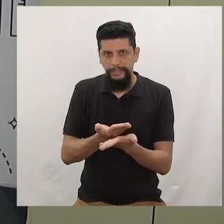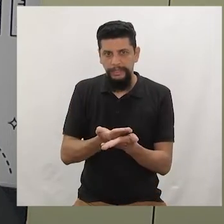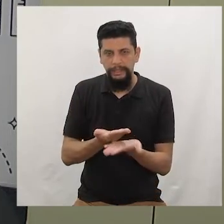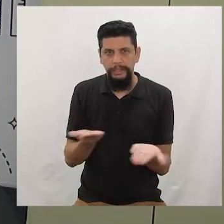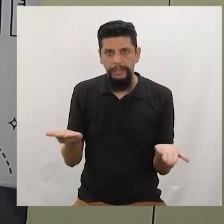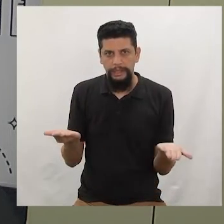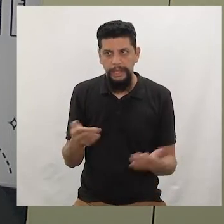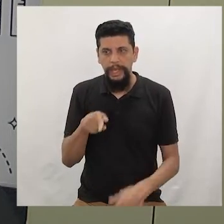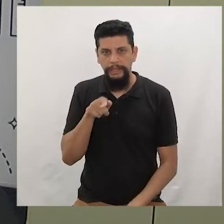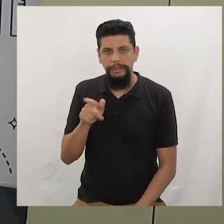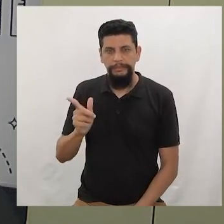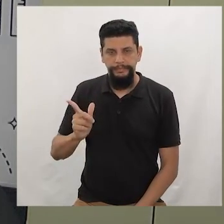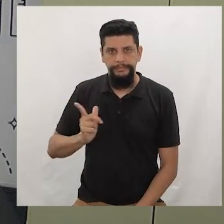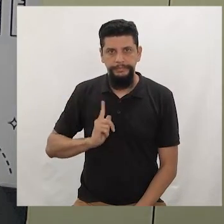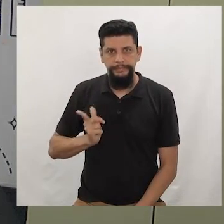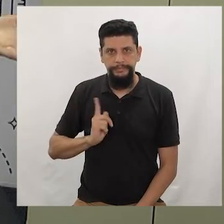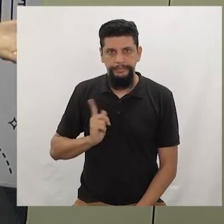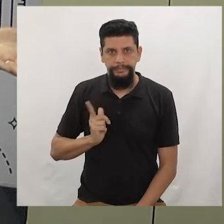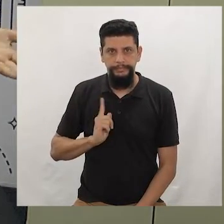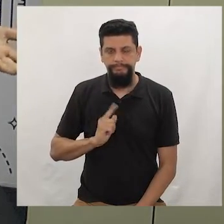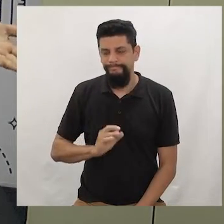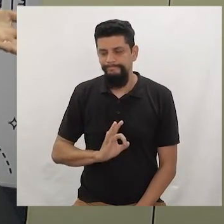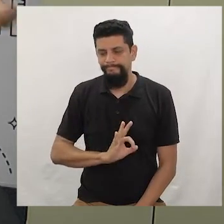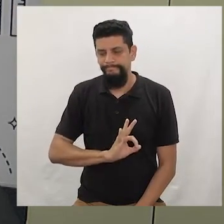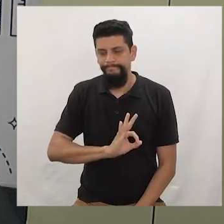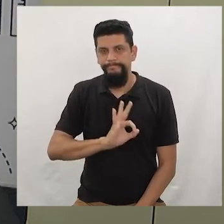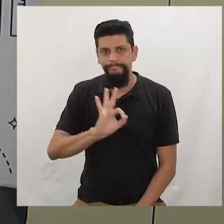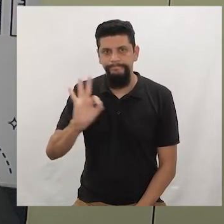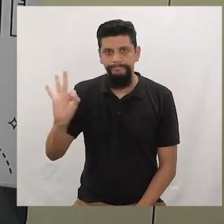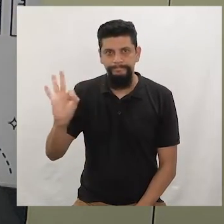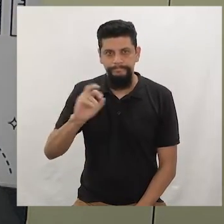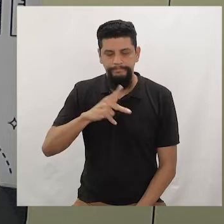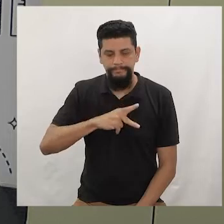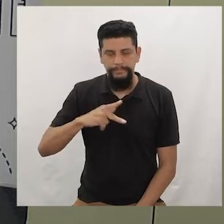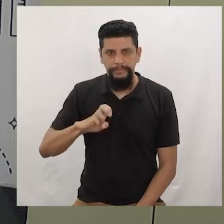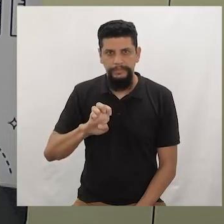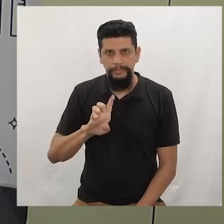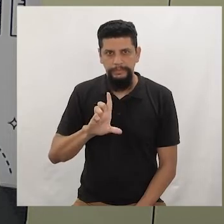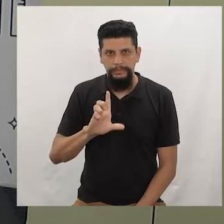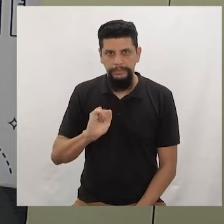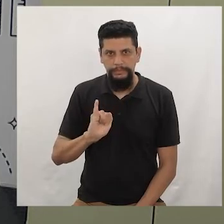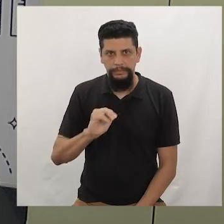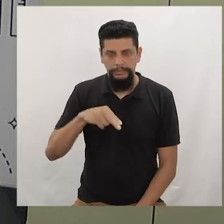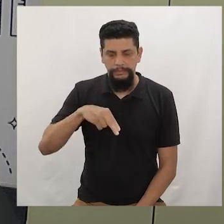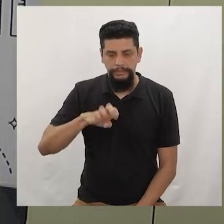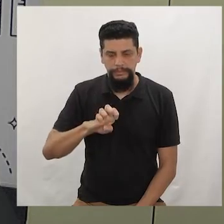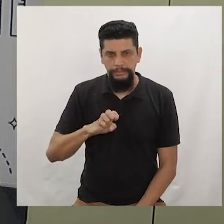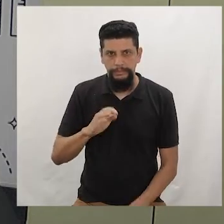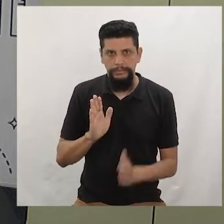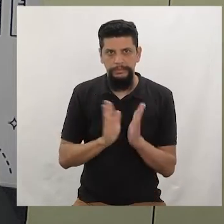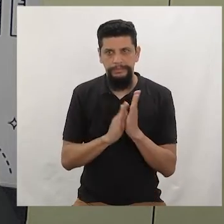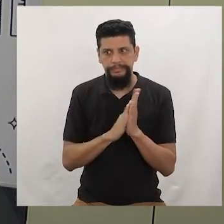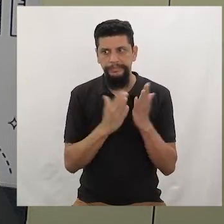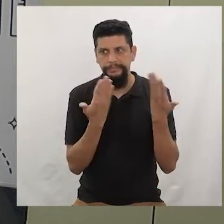acredito. Ela tem! Muito bem, professora Elaine!